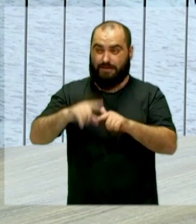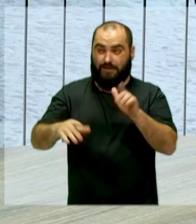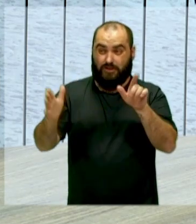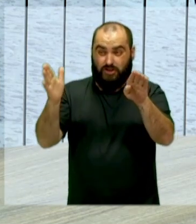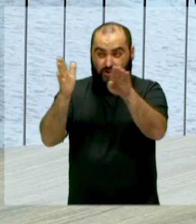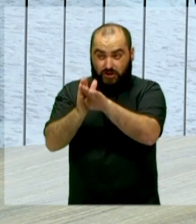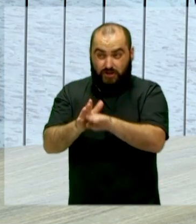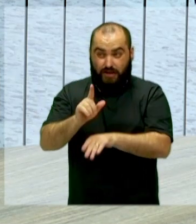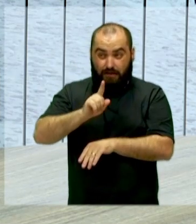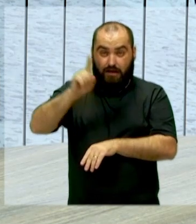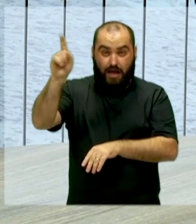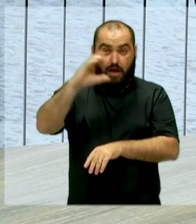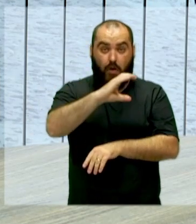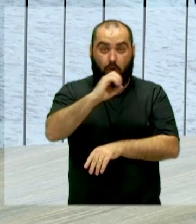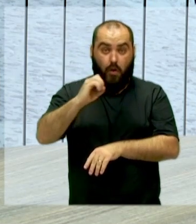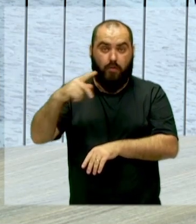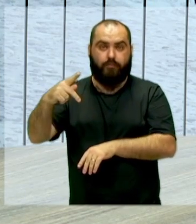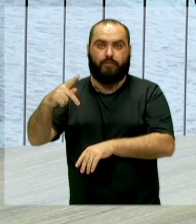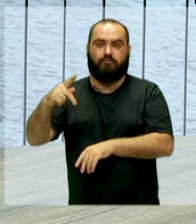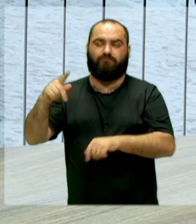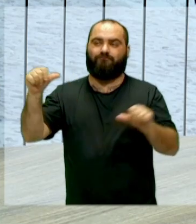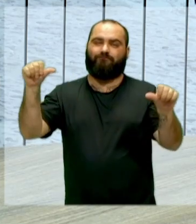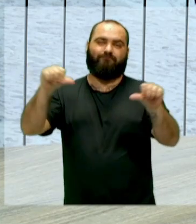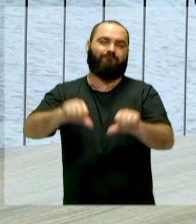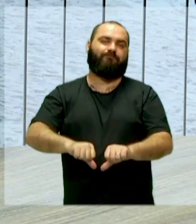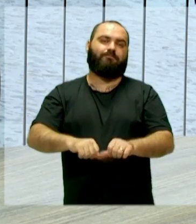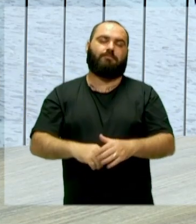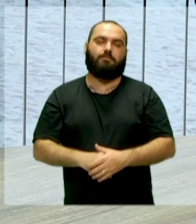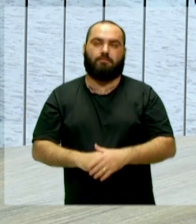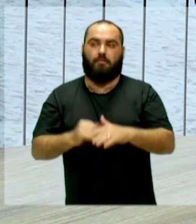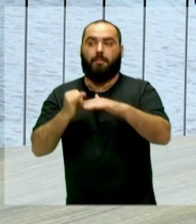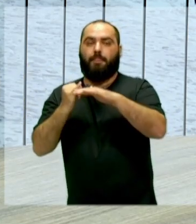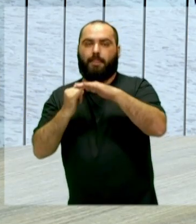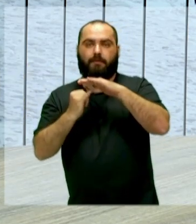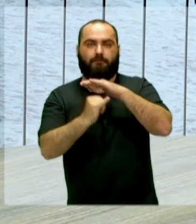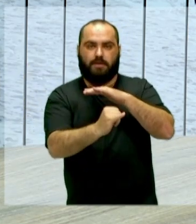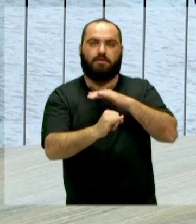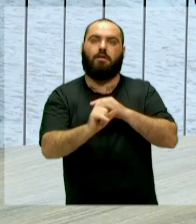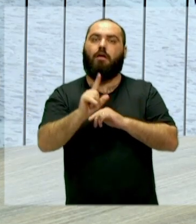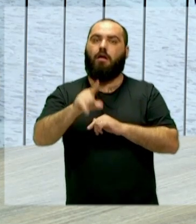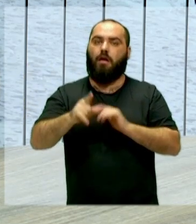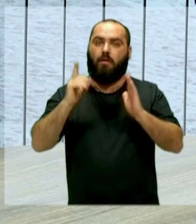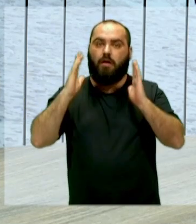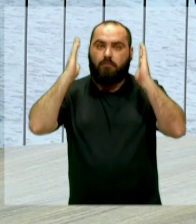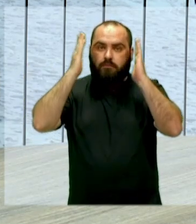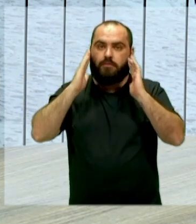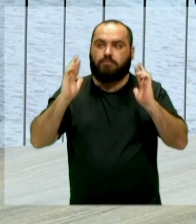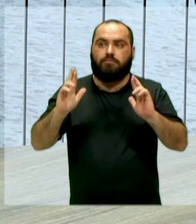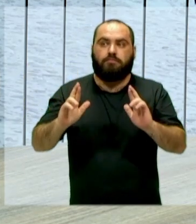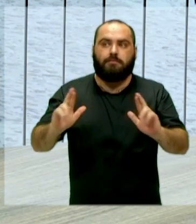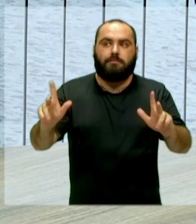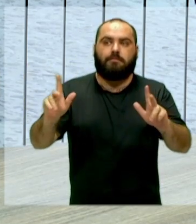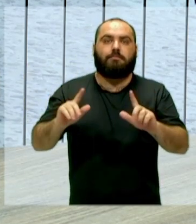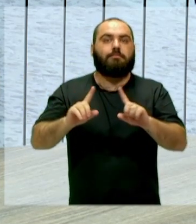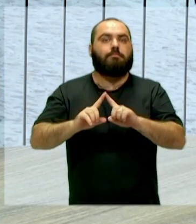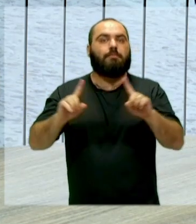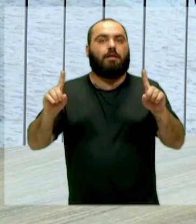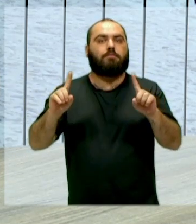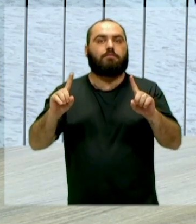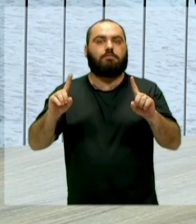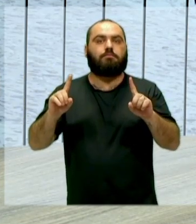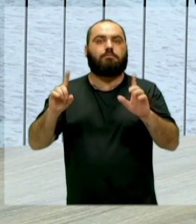de reciclagem é muito menor então a gente tá investindo numa tecnologia que é um caminhão diferenciado mais um caminhão que quebra o